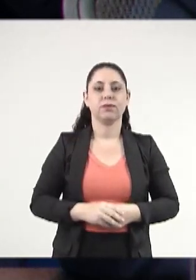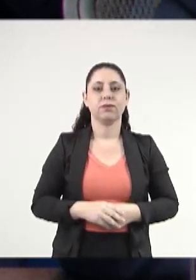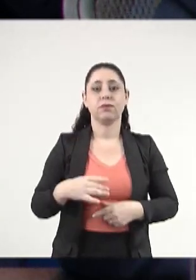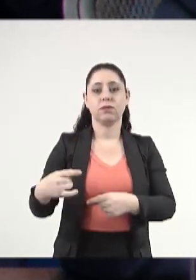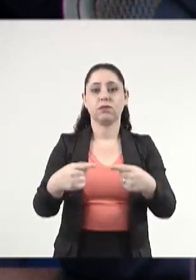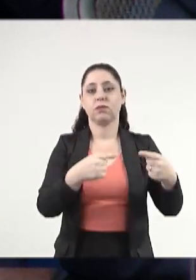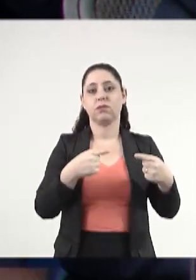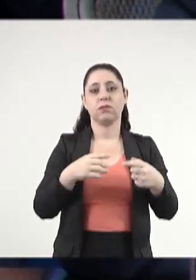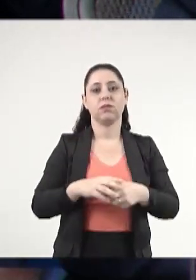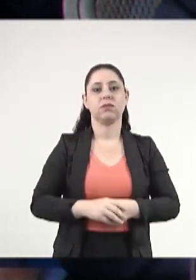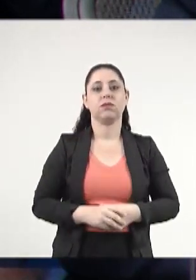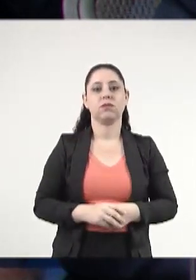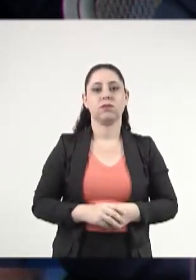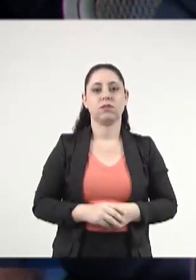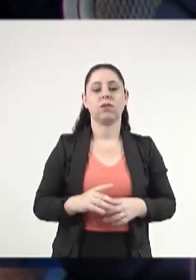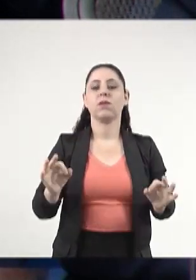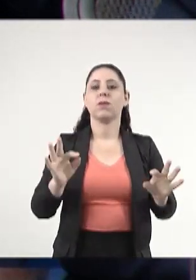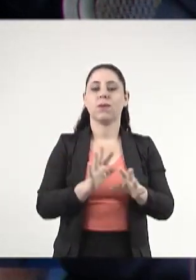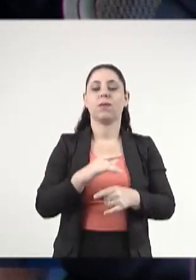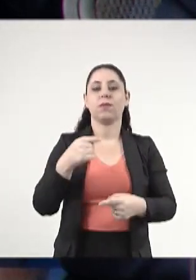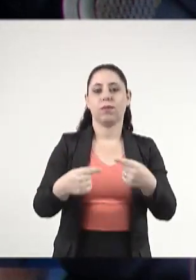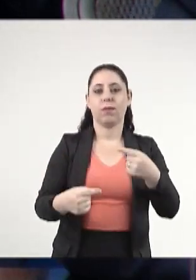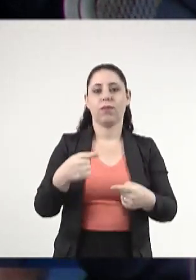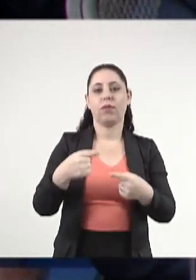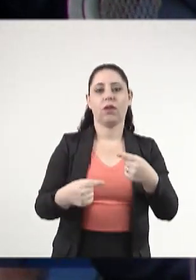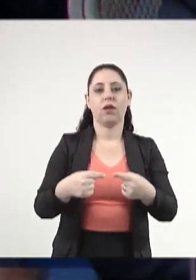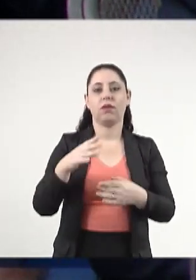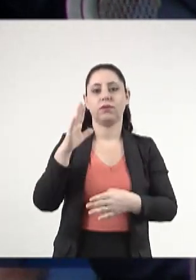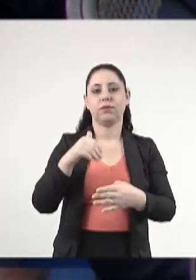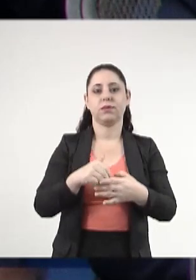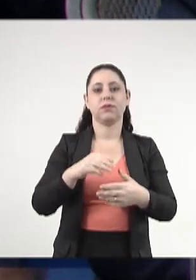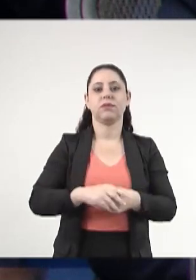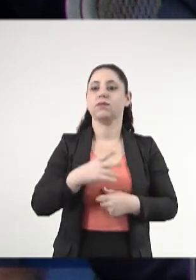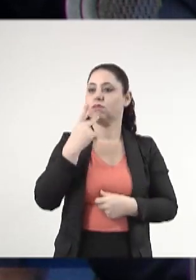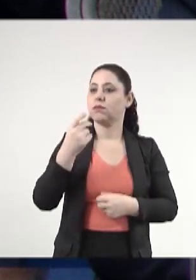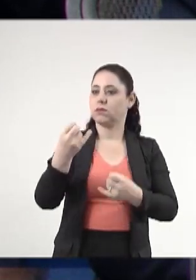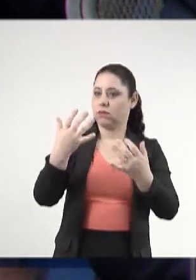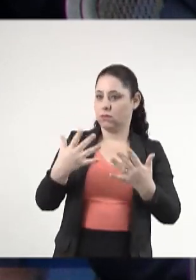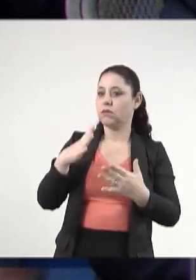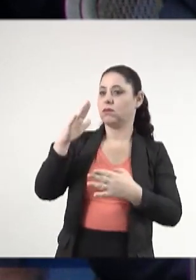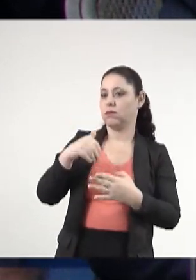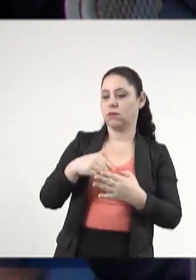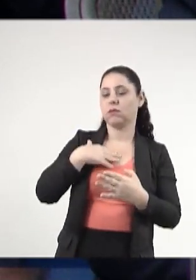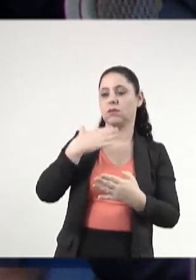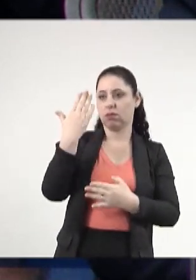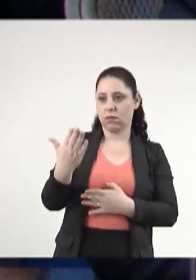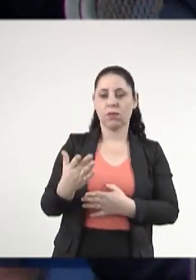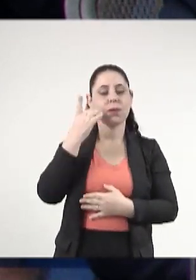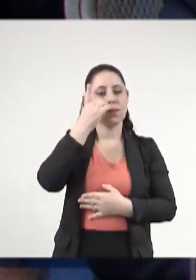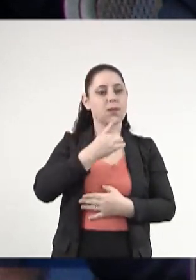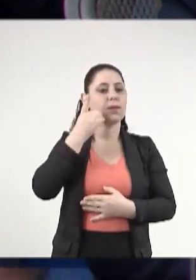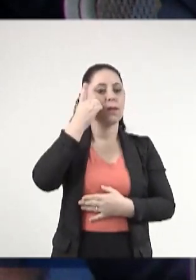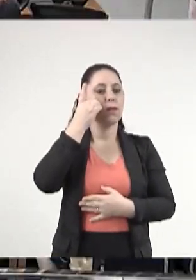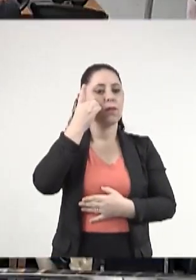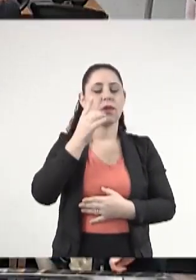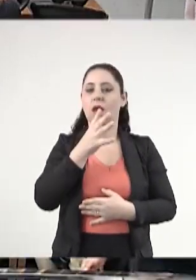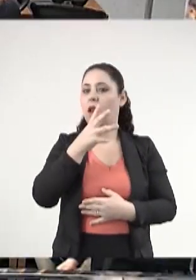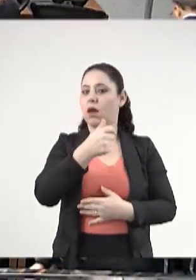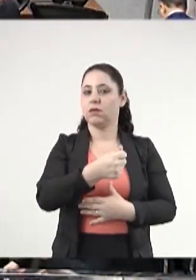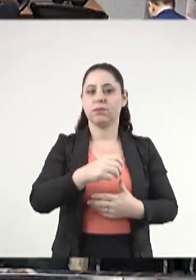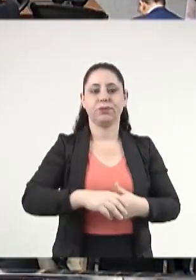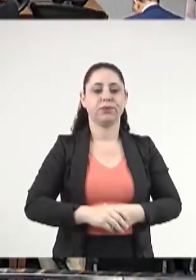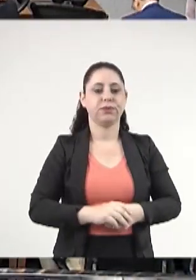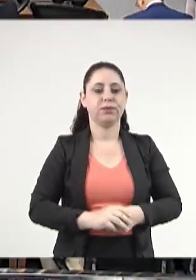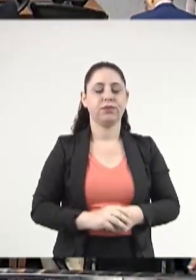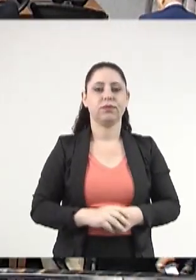Em discussão. Encerrada a discussão em votação. Declaração de voto, presidente. Para declarar o voto, a autora, a deputada Lia